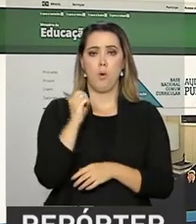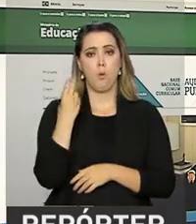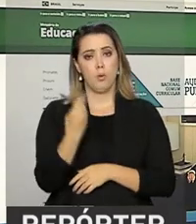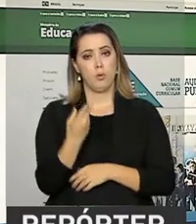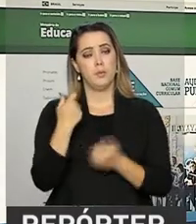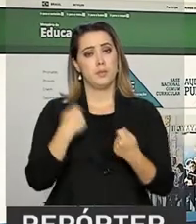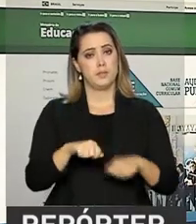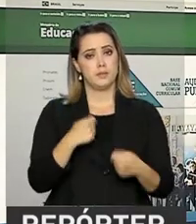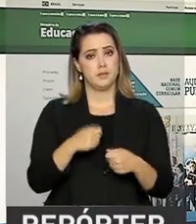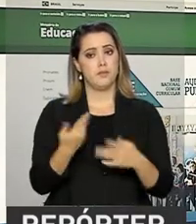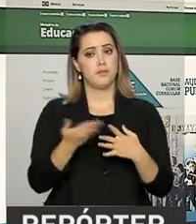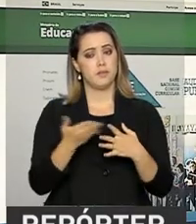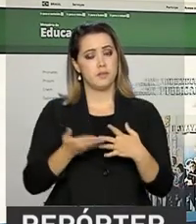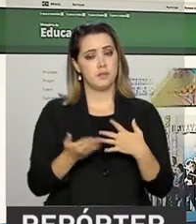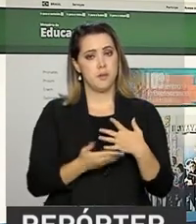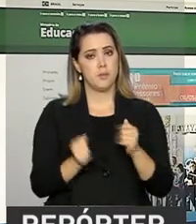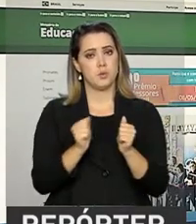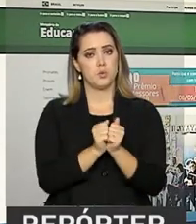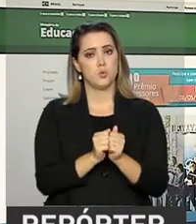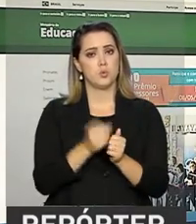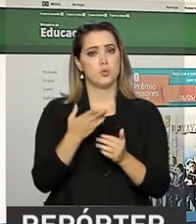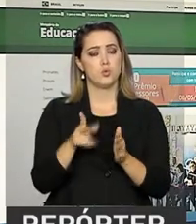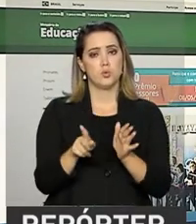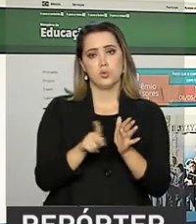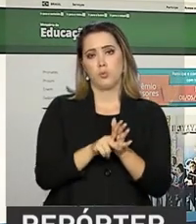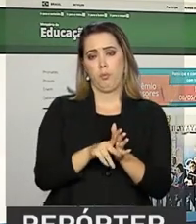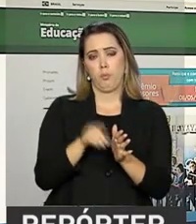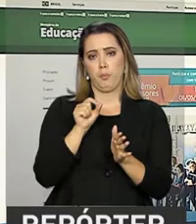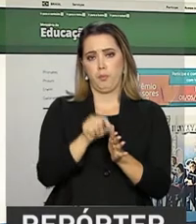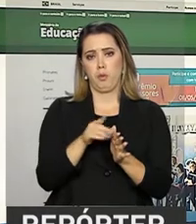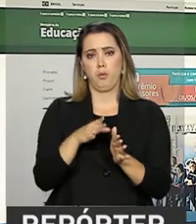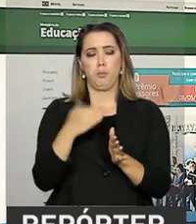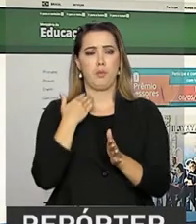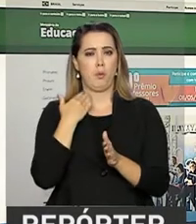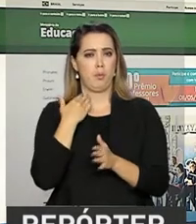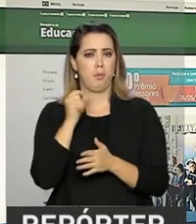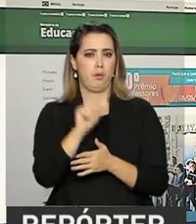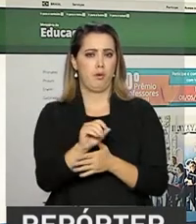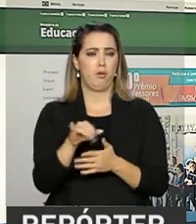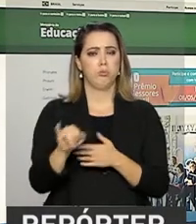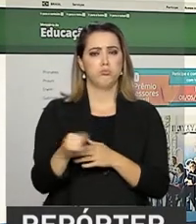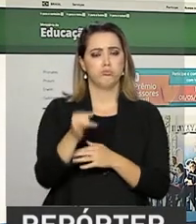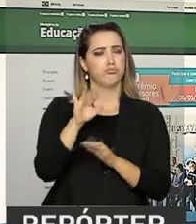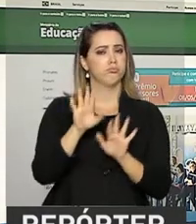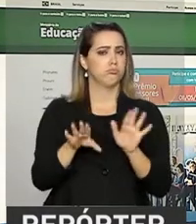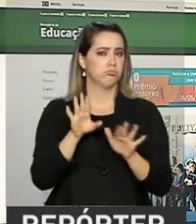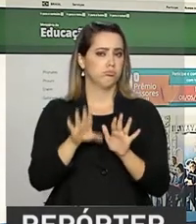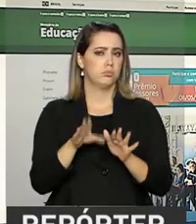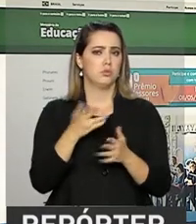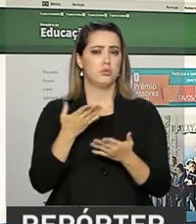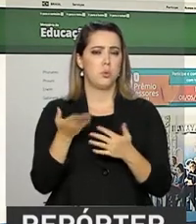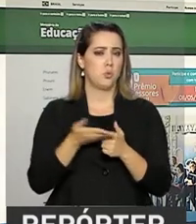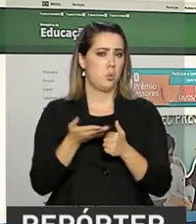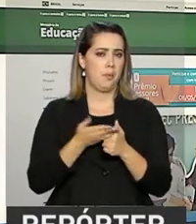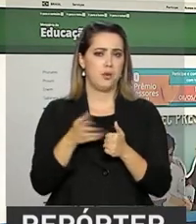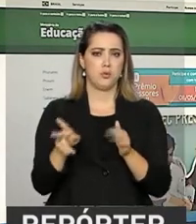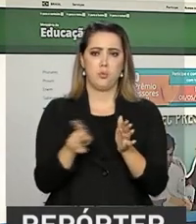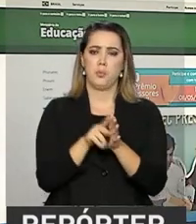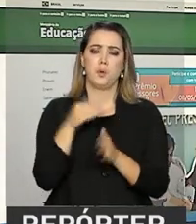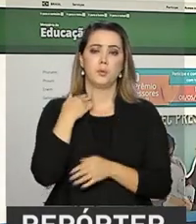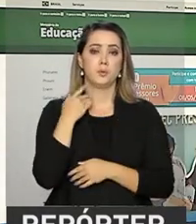eu teria que contrair um financiamento junto a uma instituição financeira ele está falando juros de companhias de mercado mais